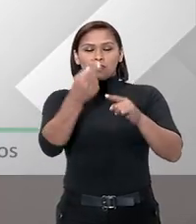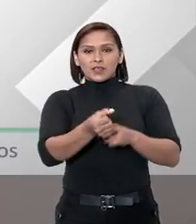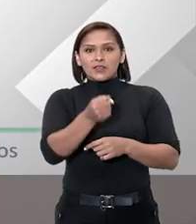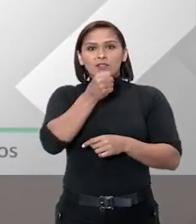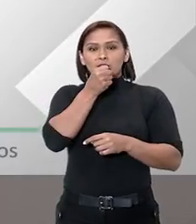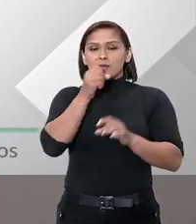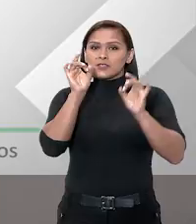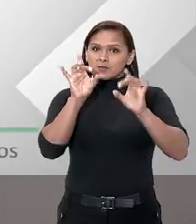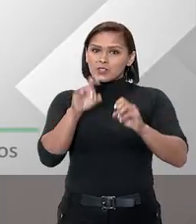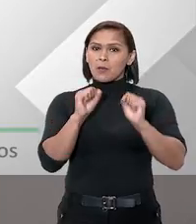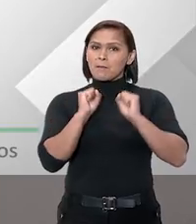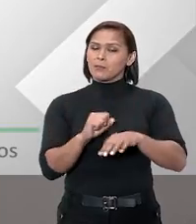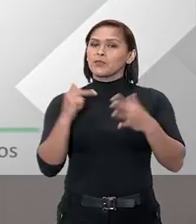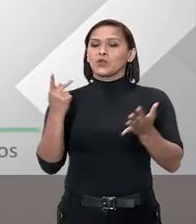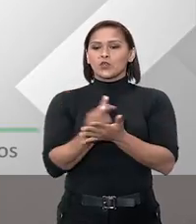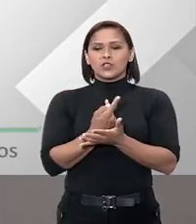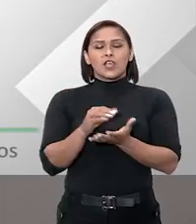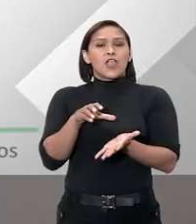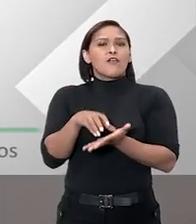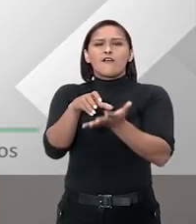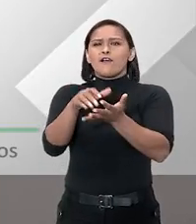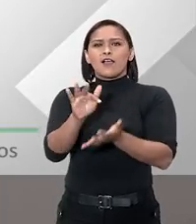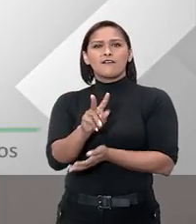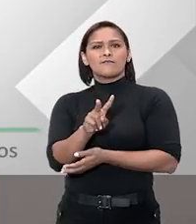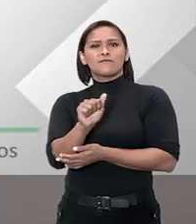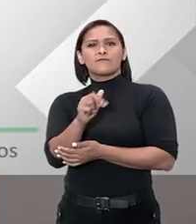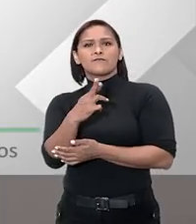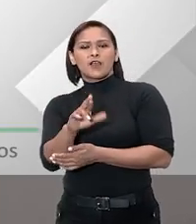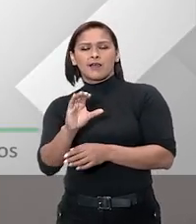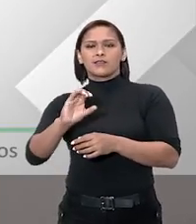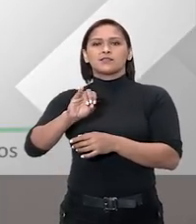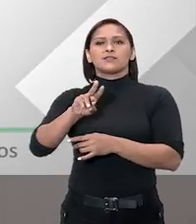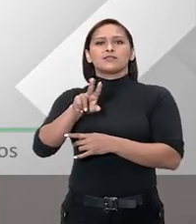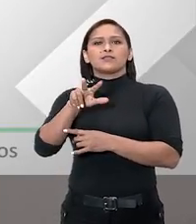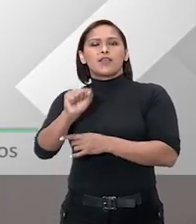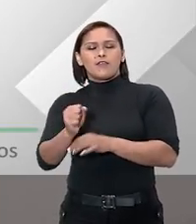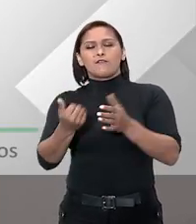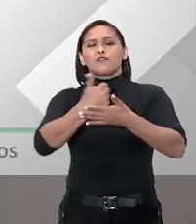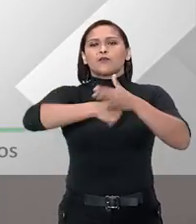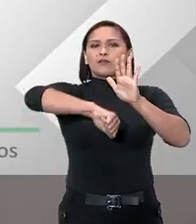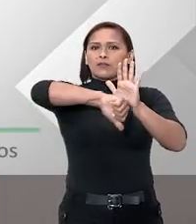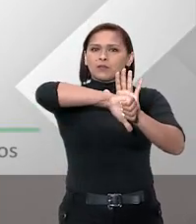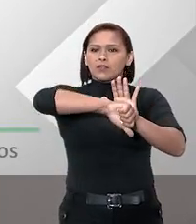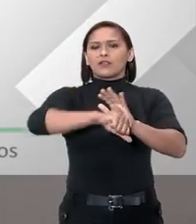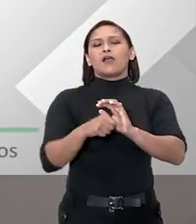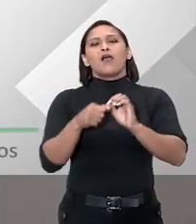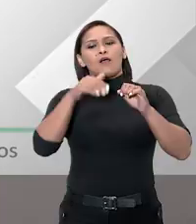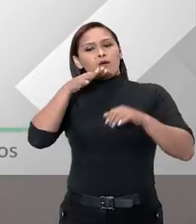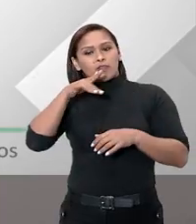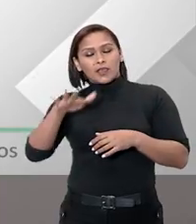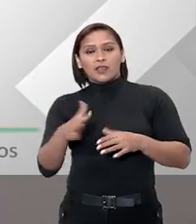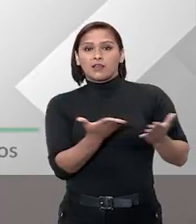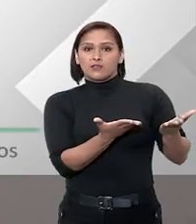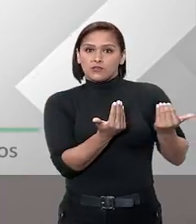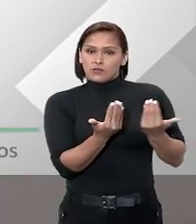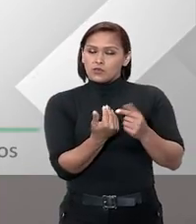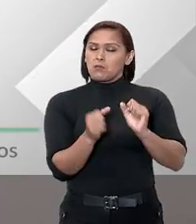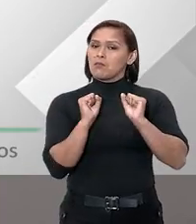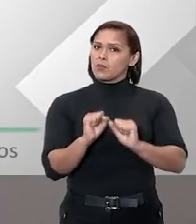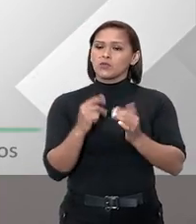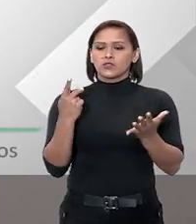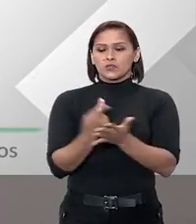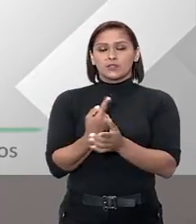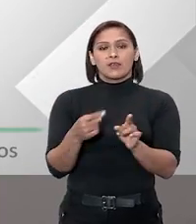depoimento especial ele pode ser realizado em qualquer vara, né? Seja civil, seja criminal, seja da infância e juventude,